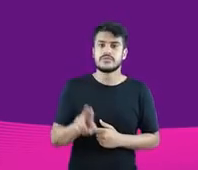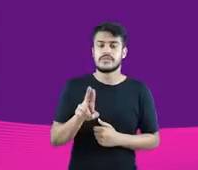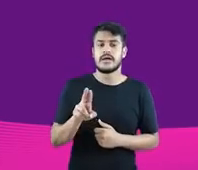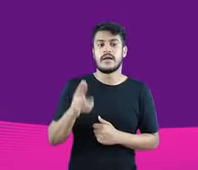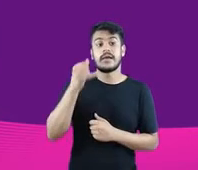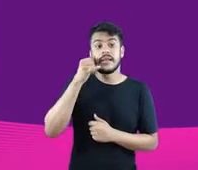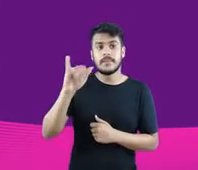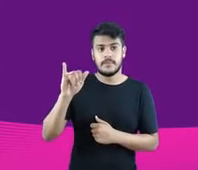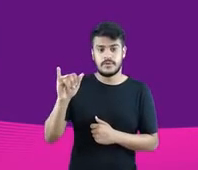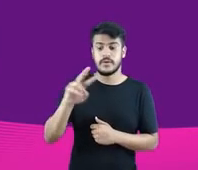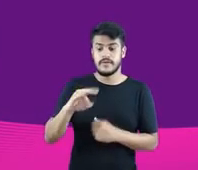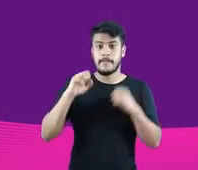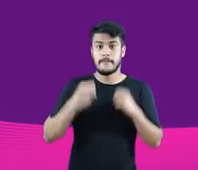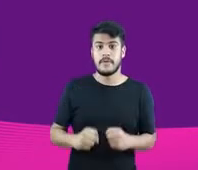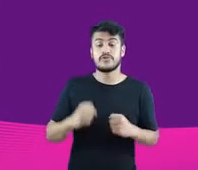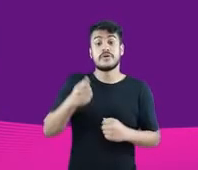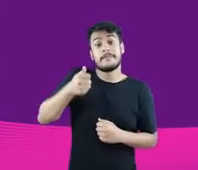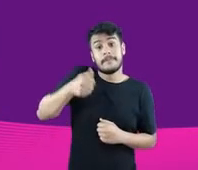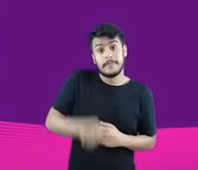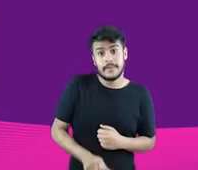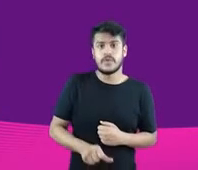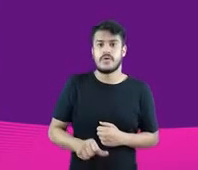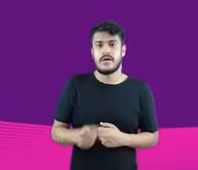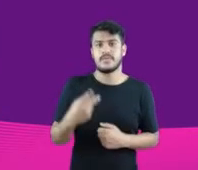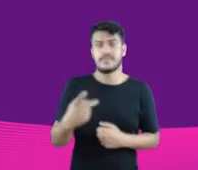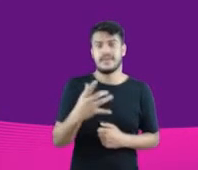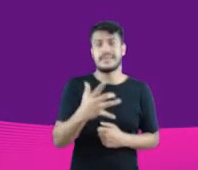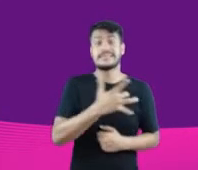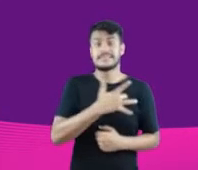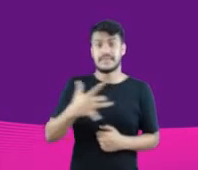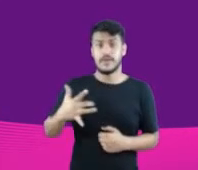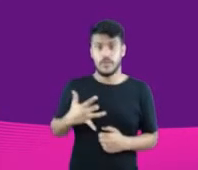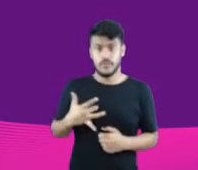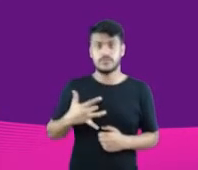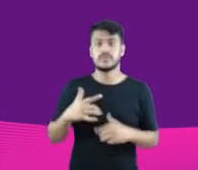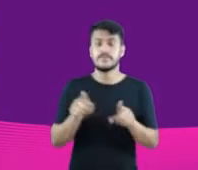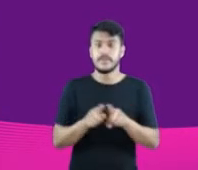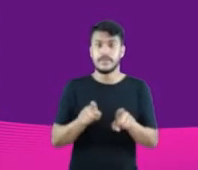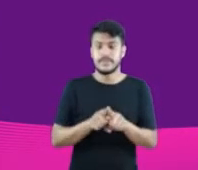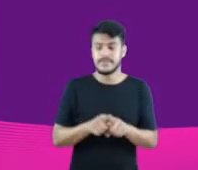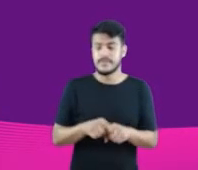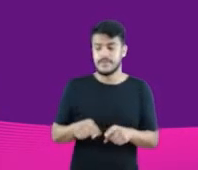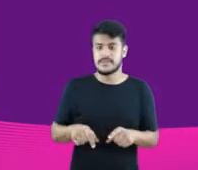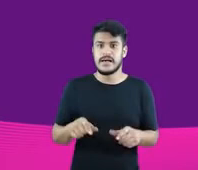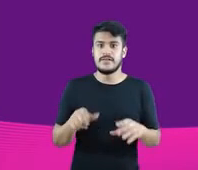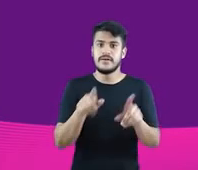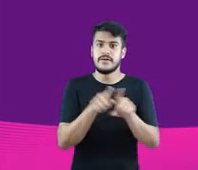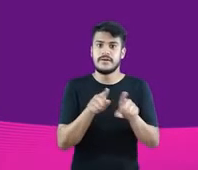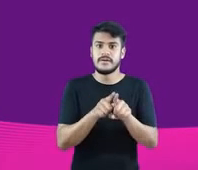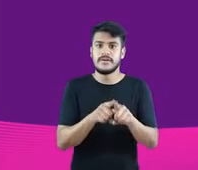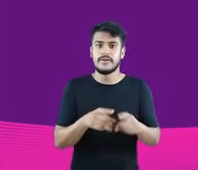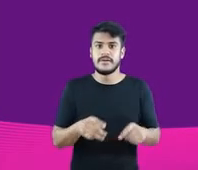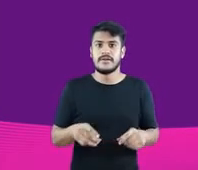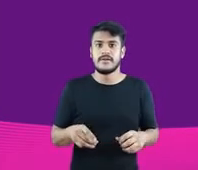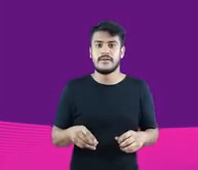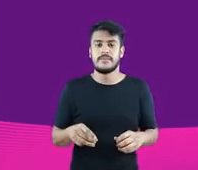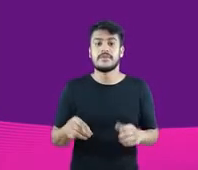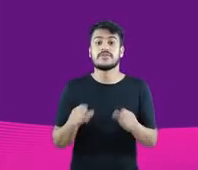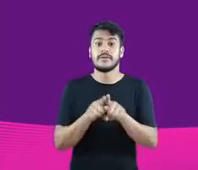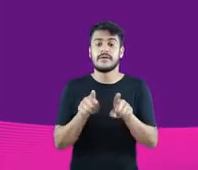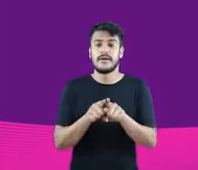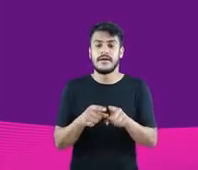piorar a saúde óssea desses pacientes. Existem já estudos, né? Eu coloquei 2 estudos com bifosfonatos orais e 2 estudos